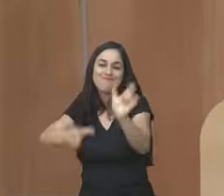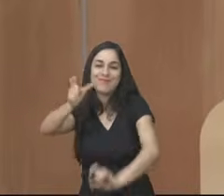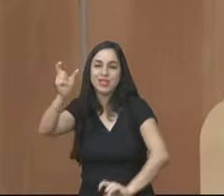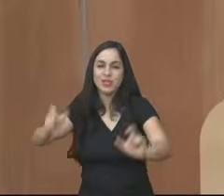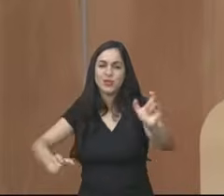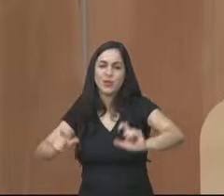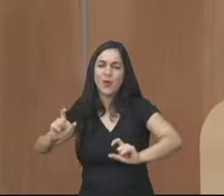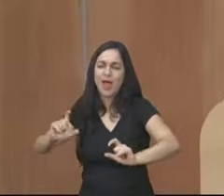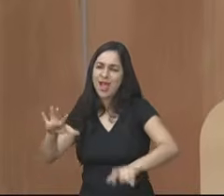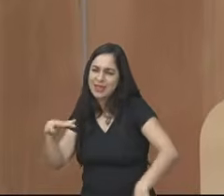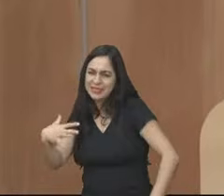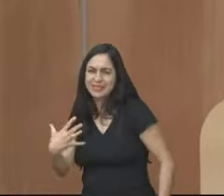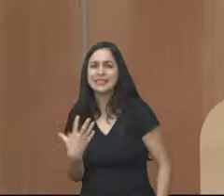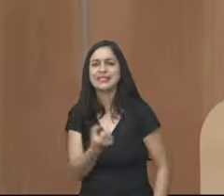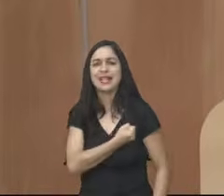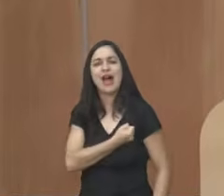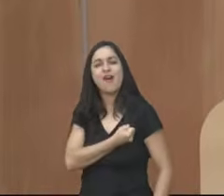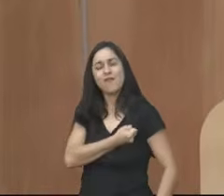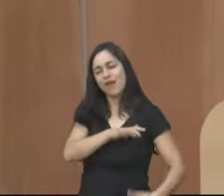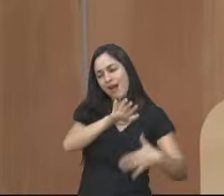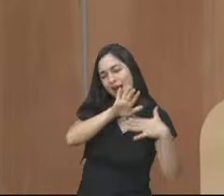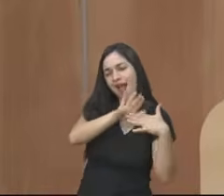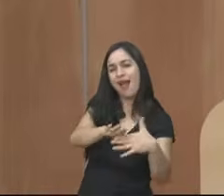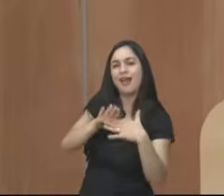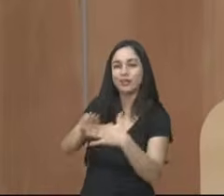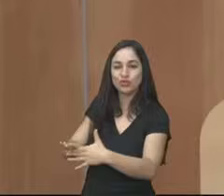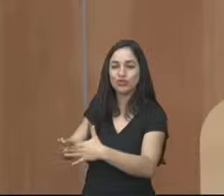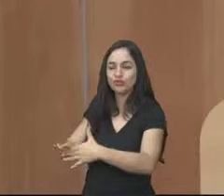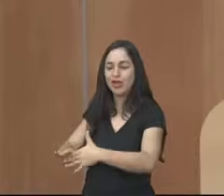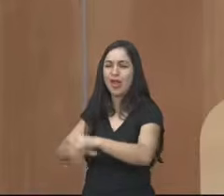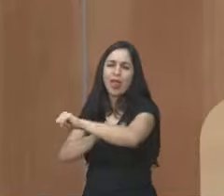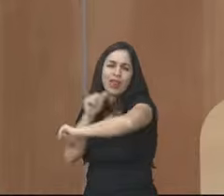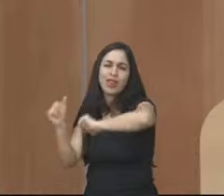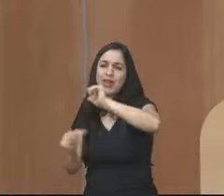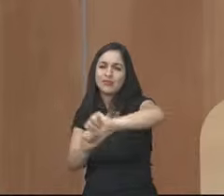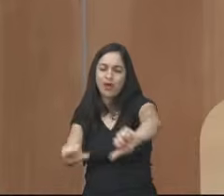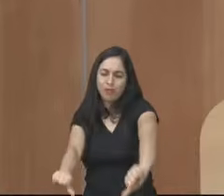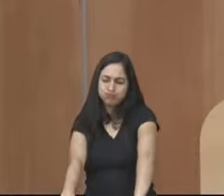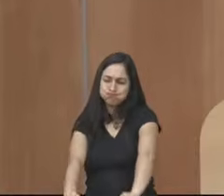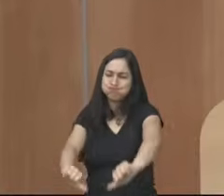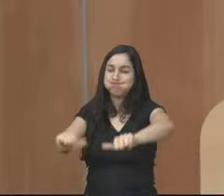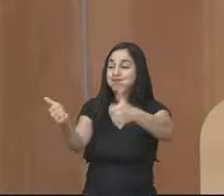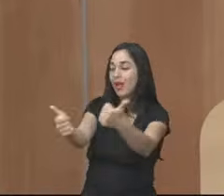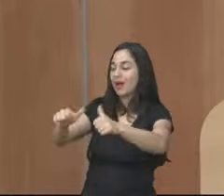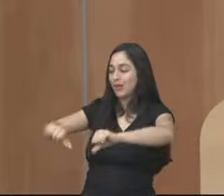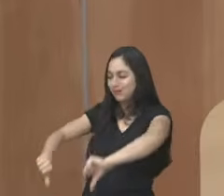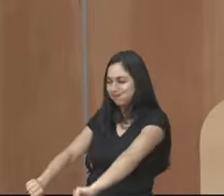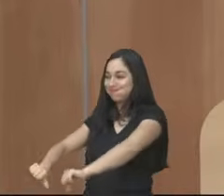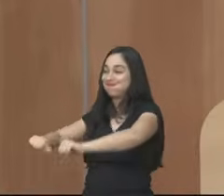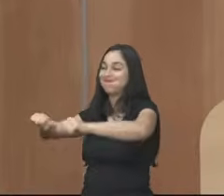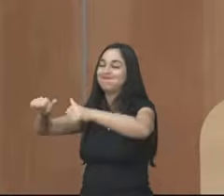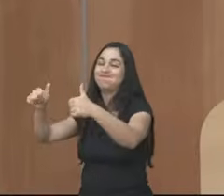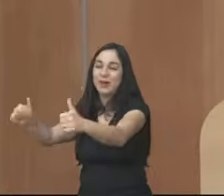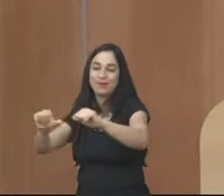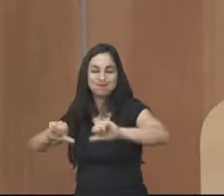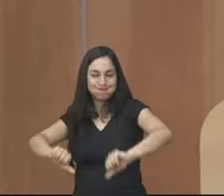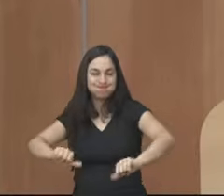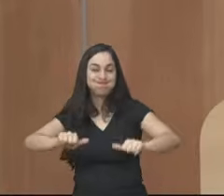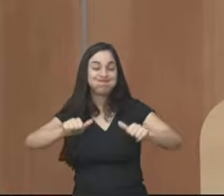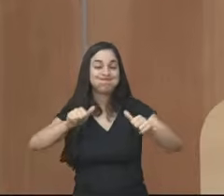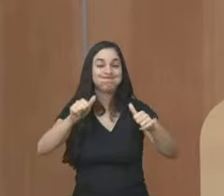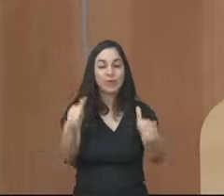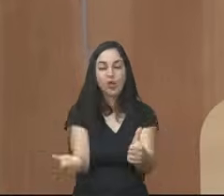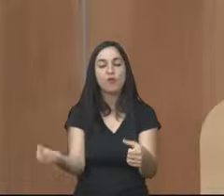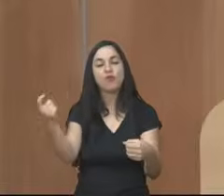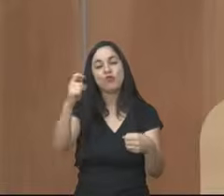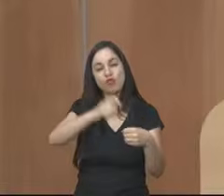lixo, pessoas que foram transformadas, cidadãos que estavam jogados na marginalidade e voltaram